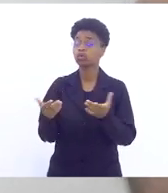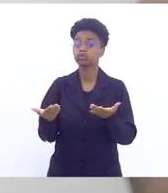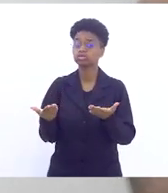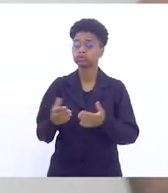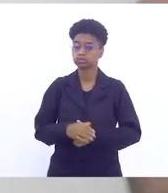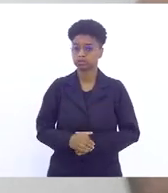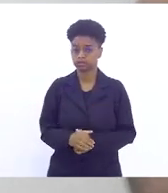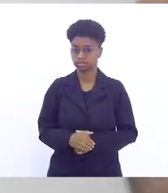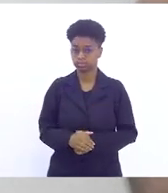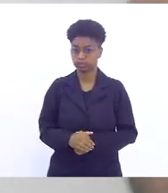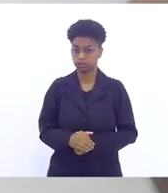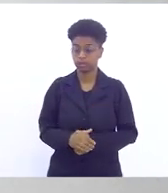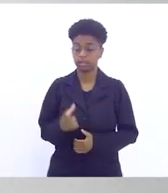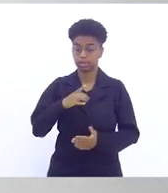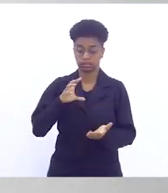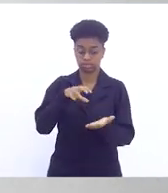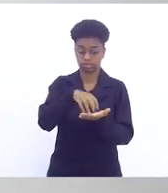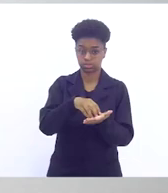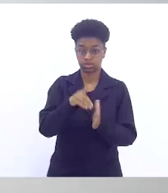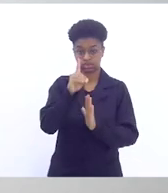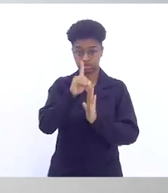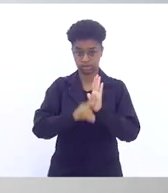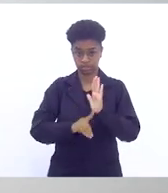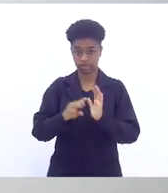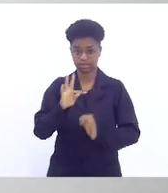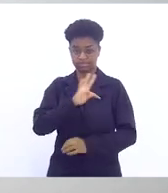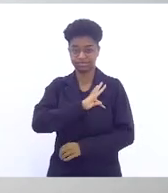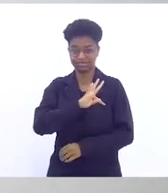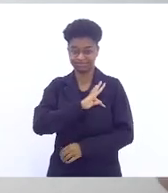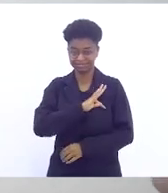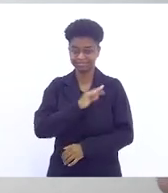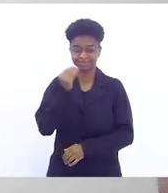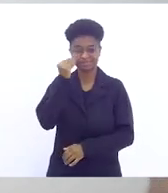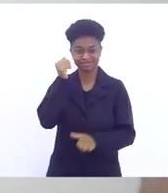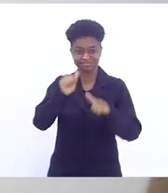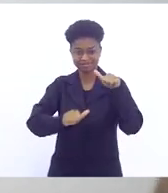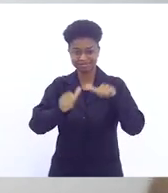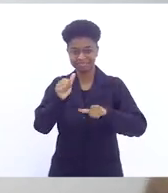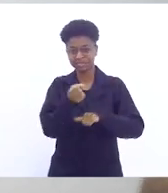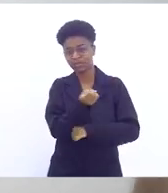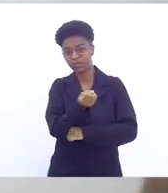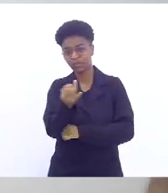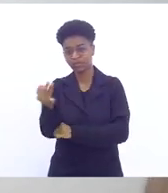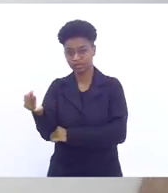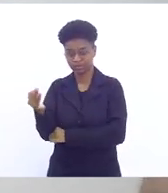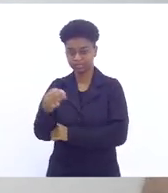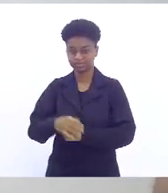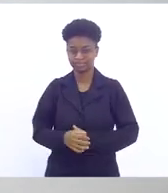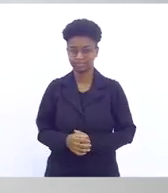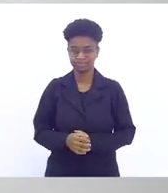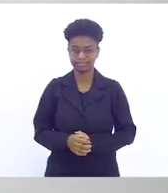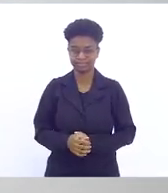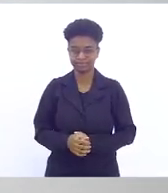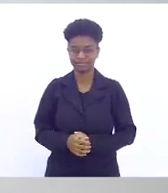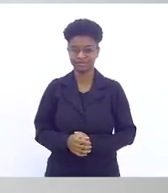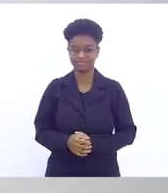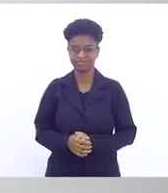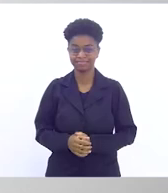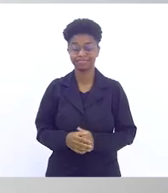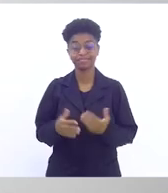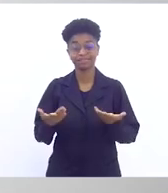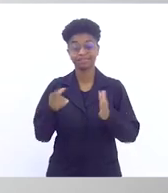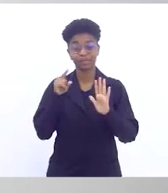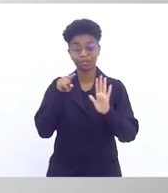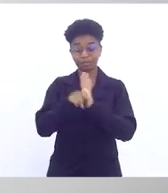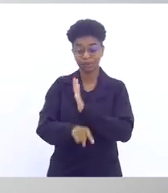hoje esse processo hoje está na diretoria técnica para avaliar o quantitativo essa é a pergunta